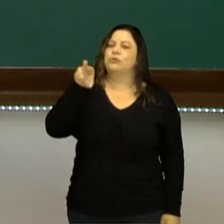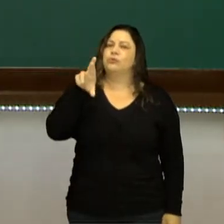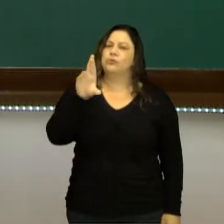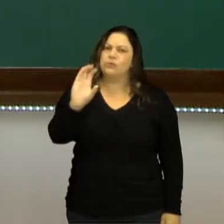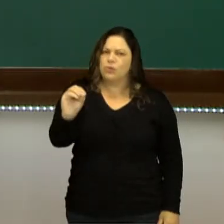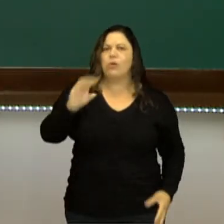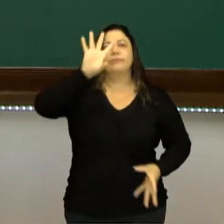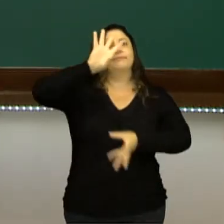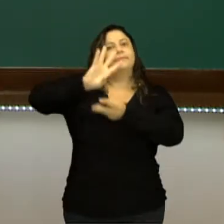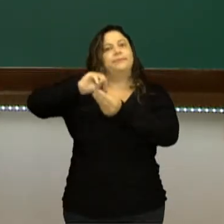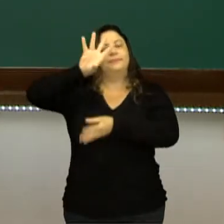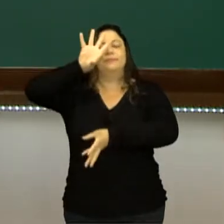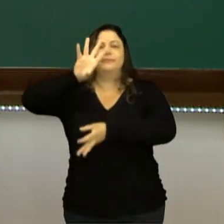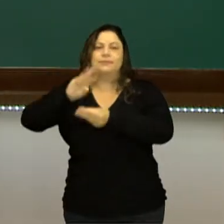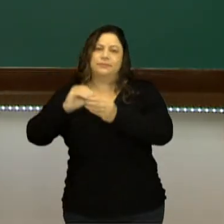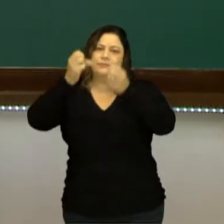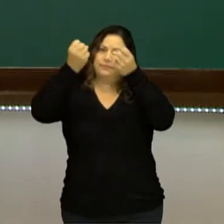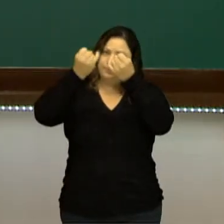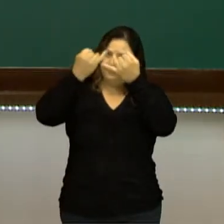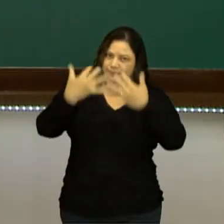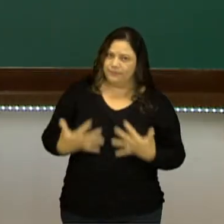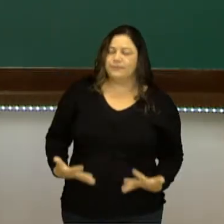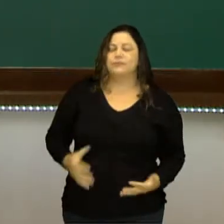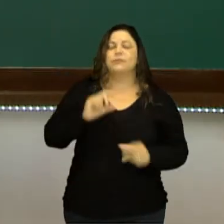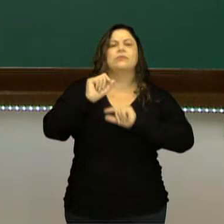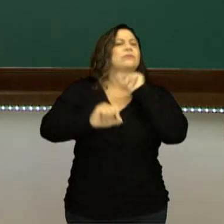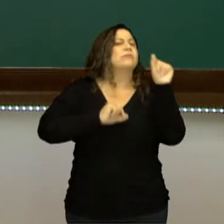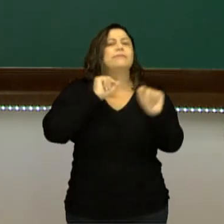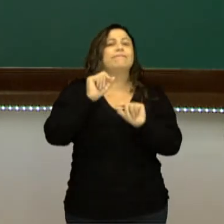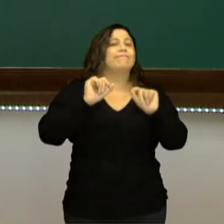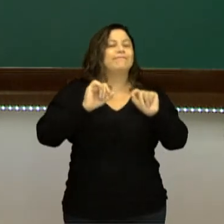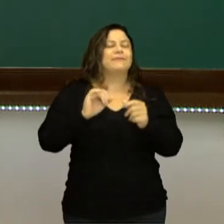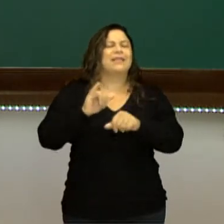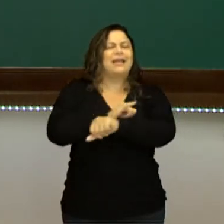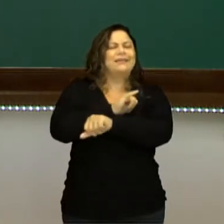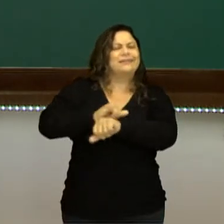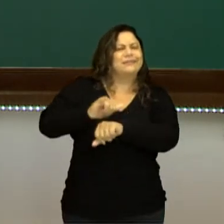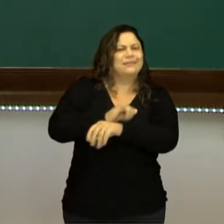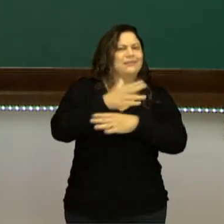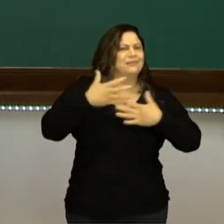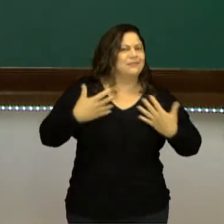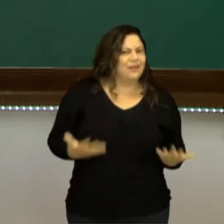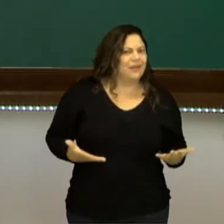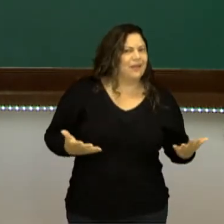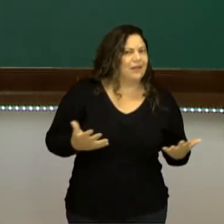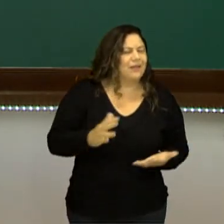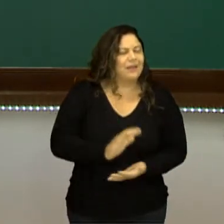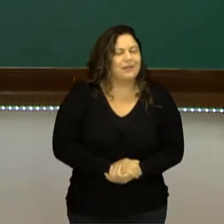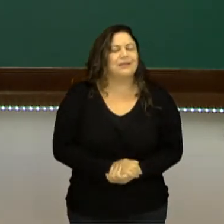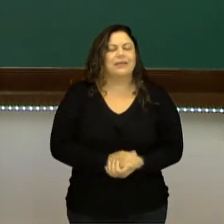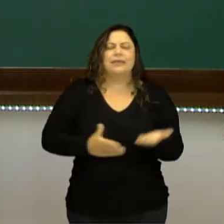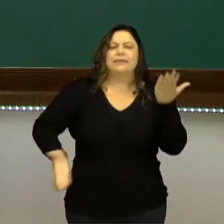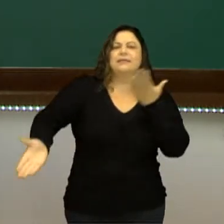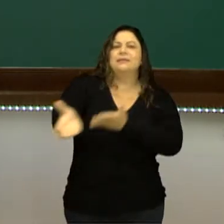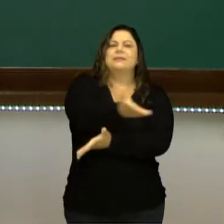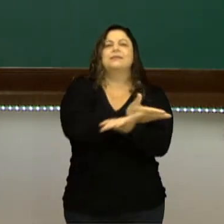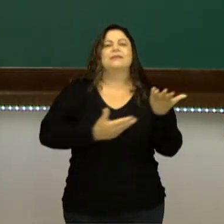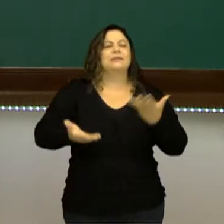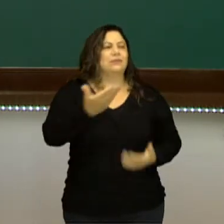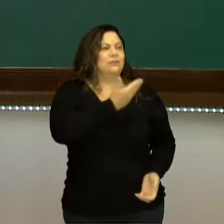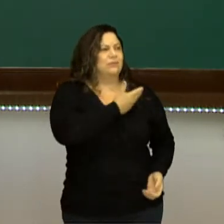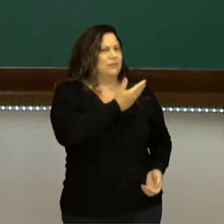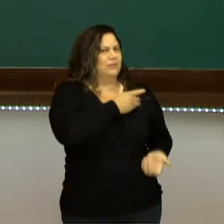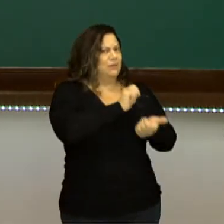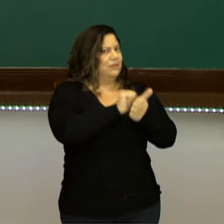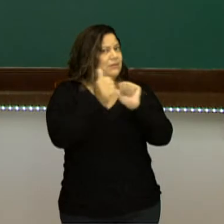com suas palavras em que consiste essa técnica. Lembre-se de compartilhar com os teus colegas, será que é uma técnica